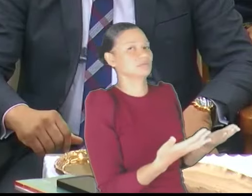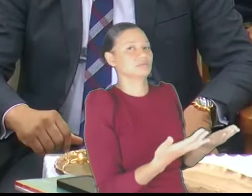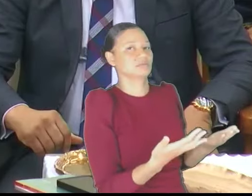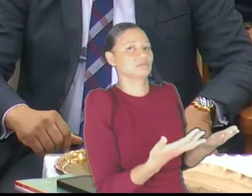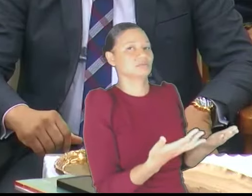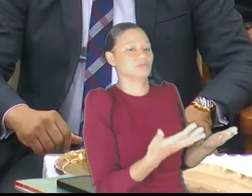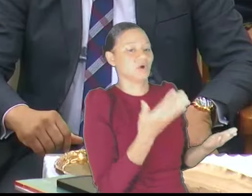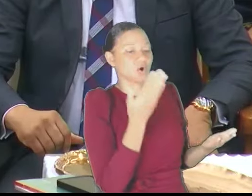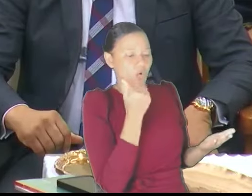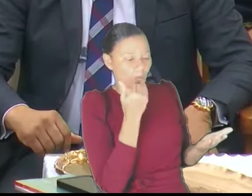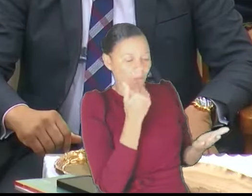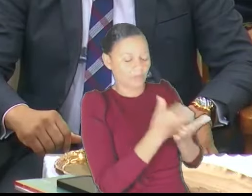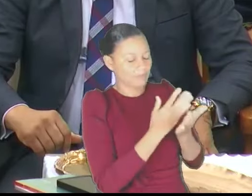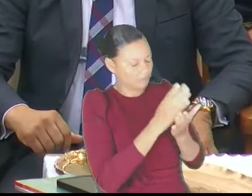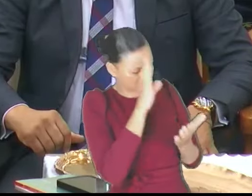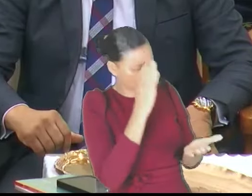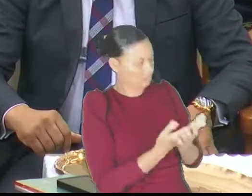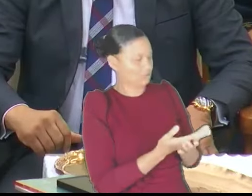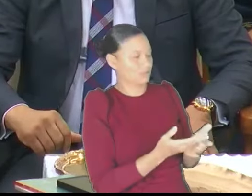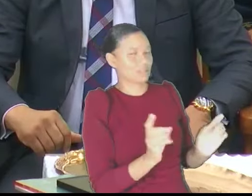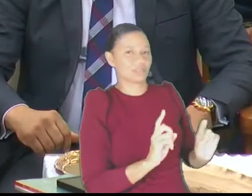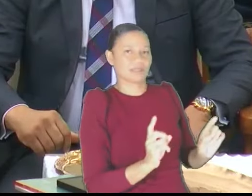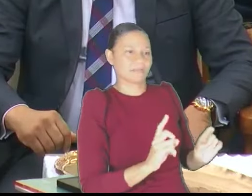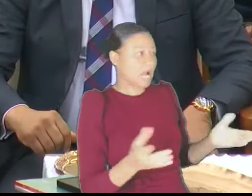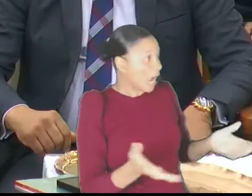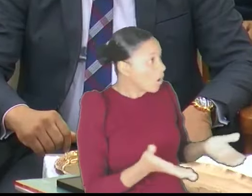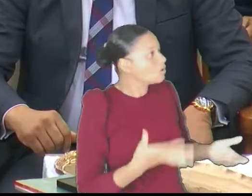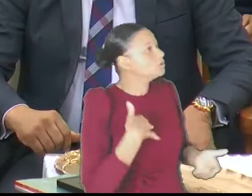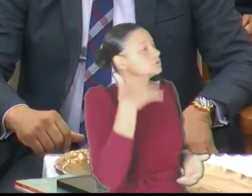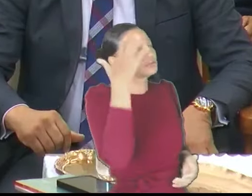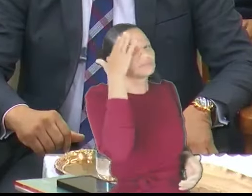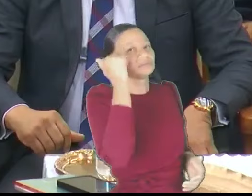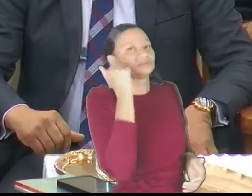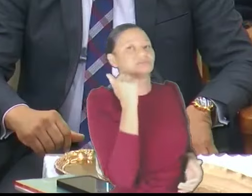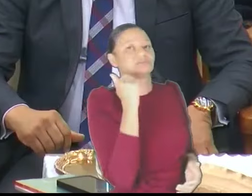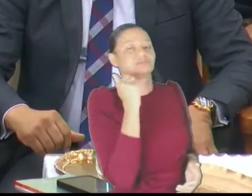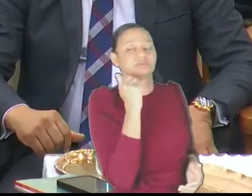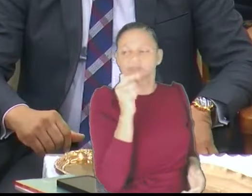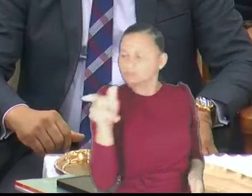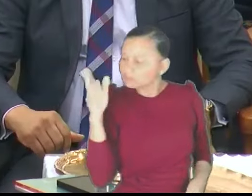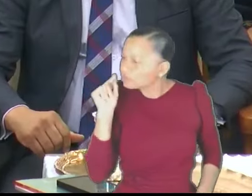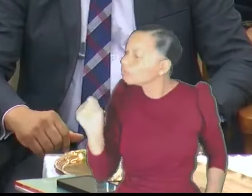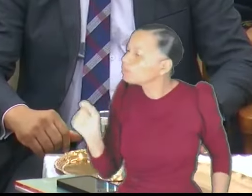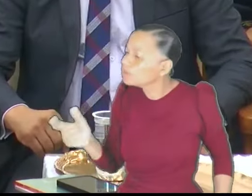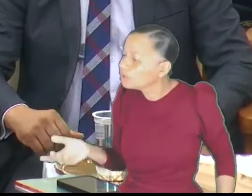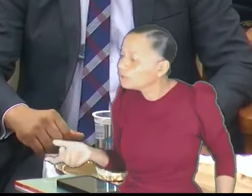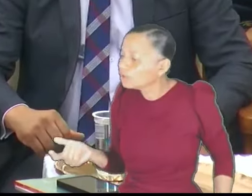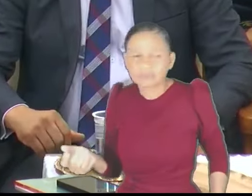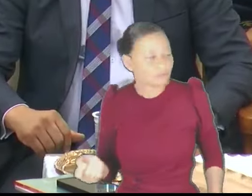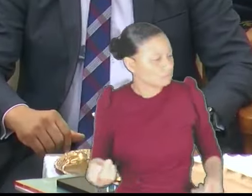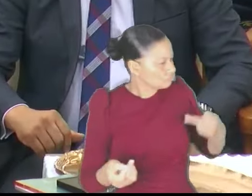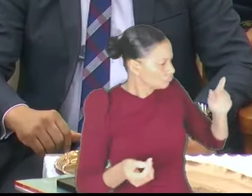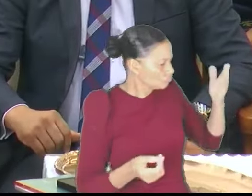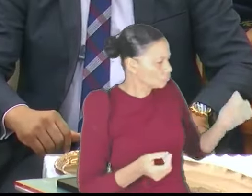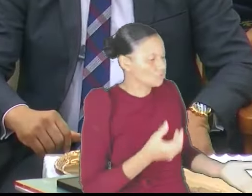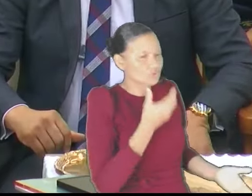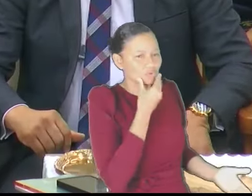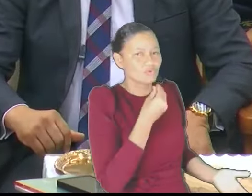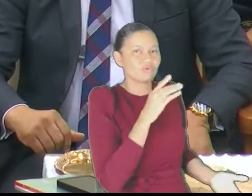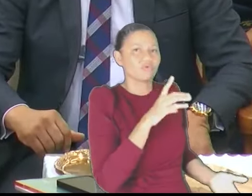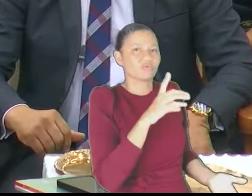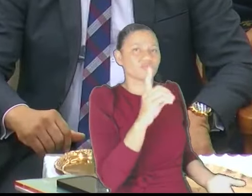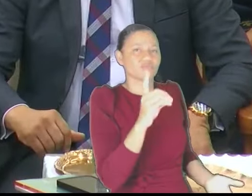comendo pão e não cria ainda. Ela disse: agora sei. O que a senhora sabe? Que tu és homem de Deus.